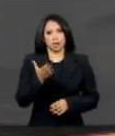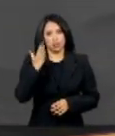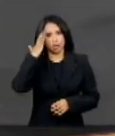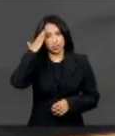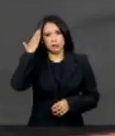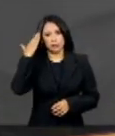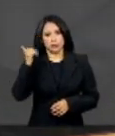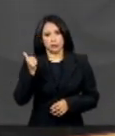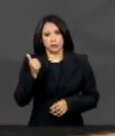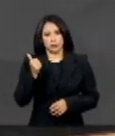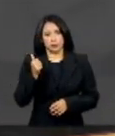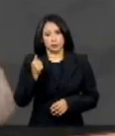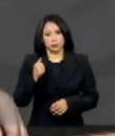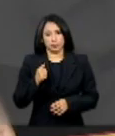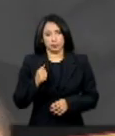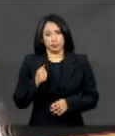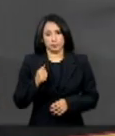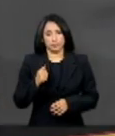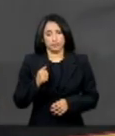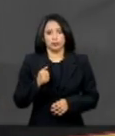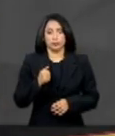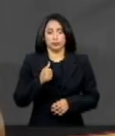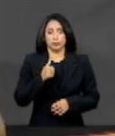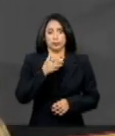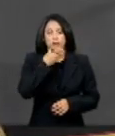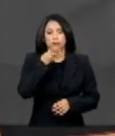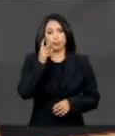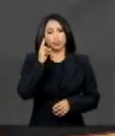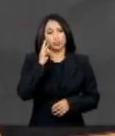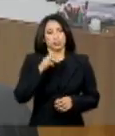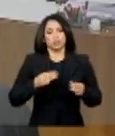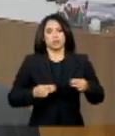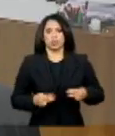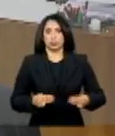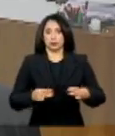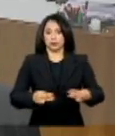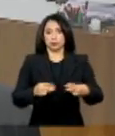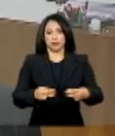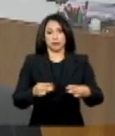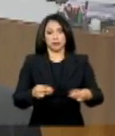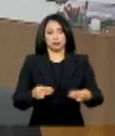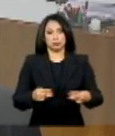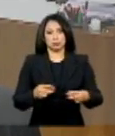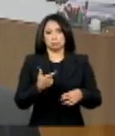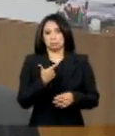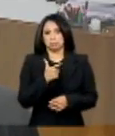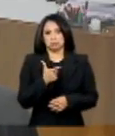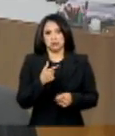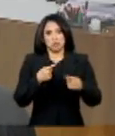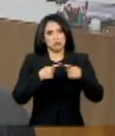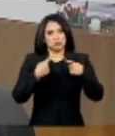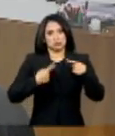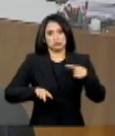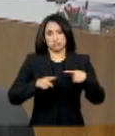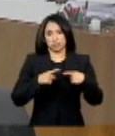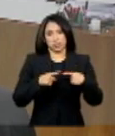é senhores ministros ou menos presidente em não havendo divergência